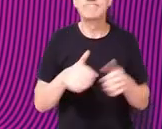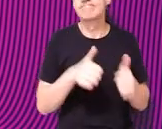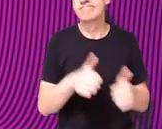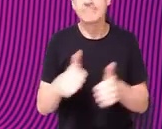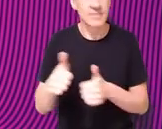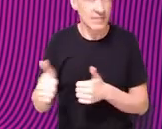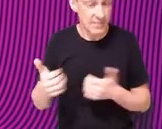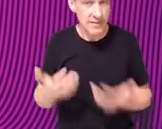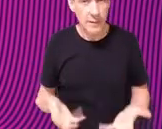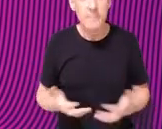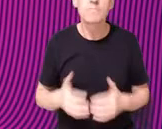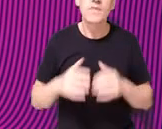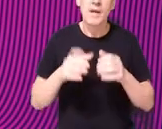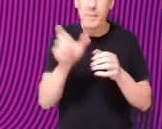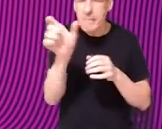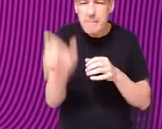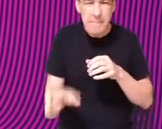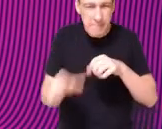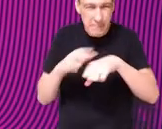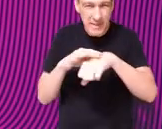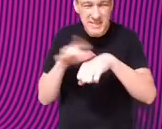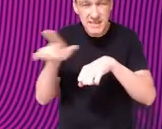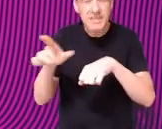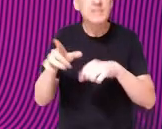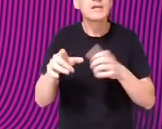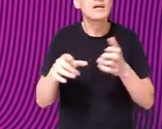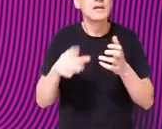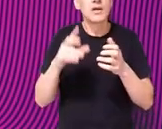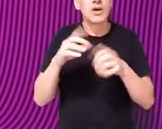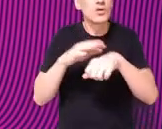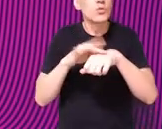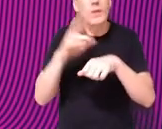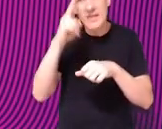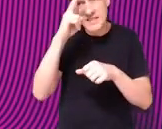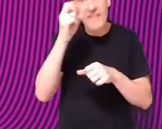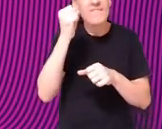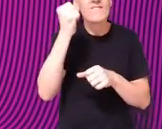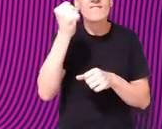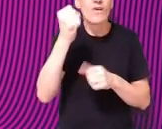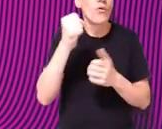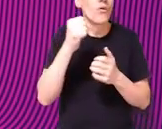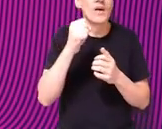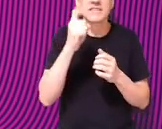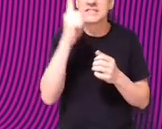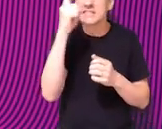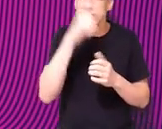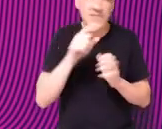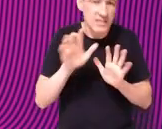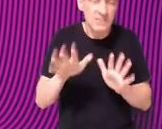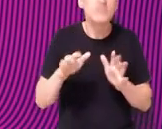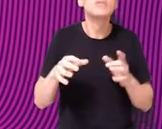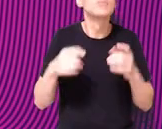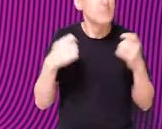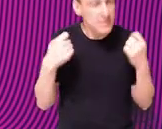doenças complexas, eles devem ser avaliados por especialistas em insuficiência cardíaca e, como o título da